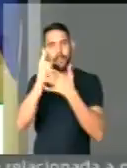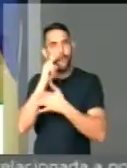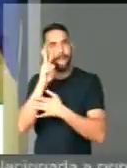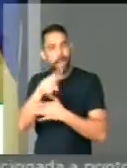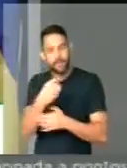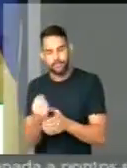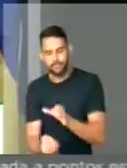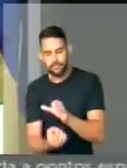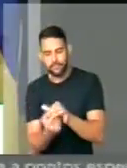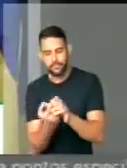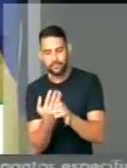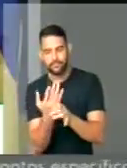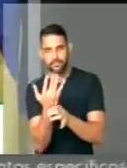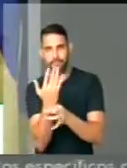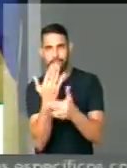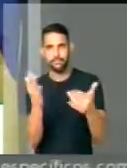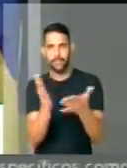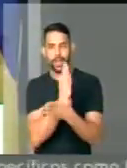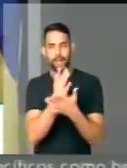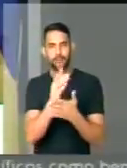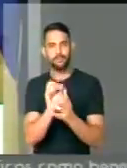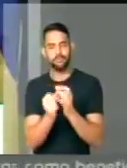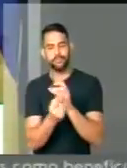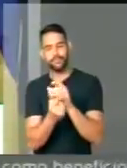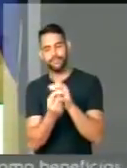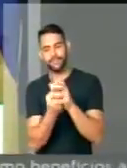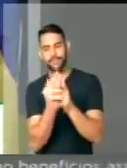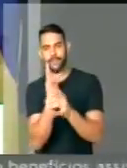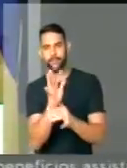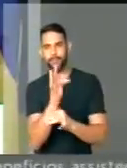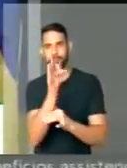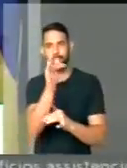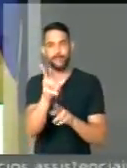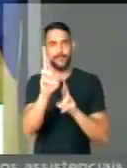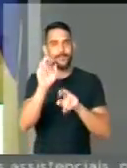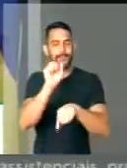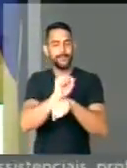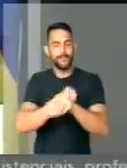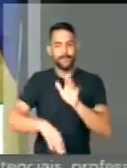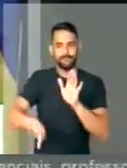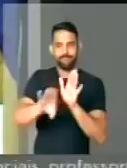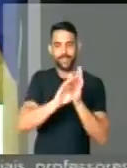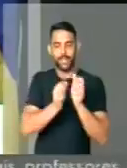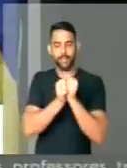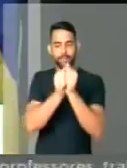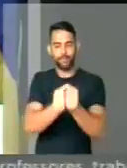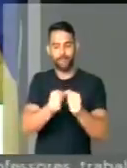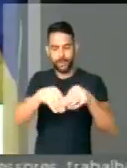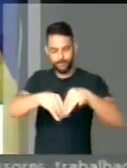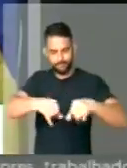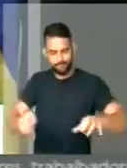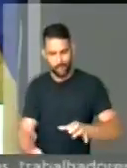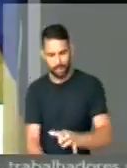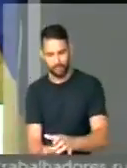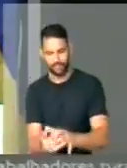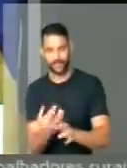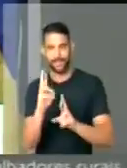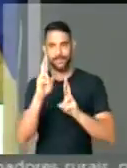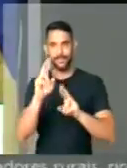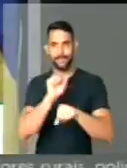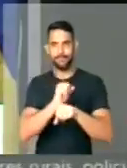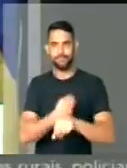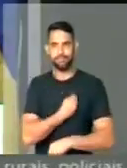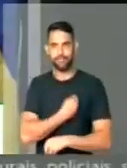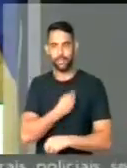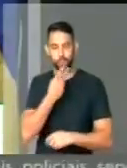plantação as folhas saírem e o futuro podendo sair daquela terra e a